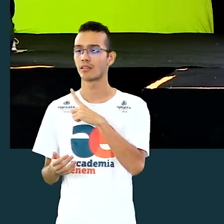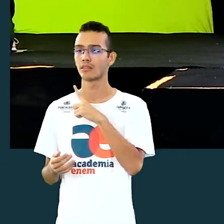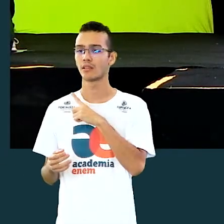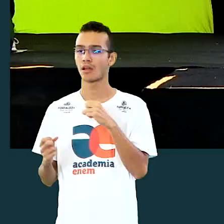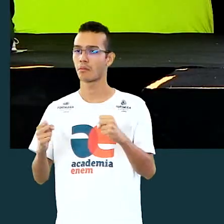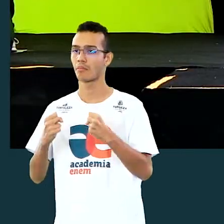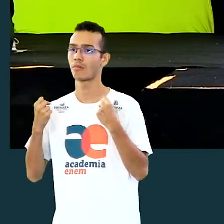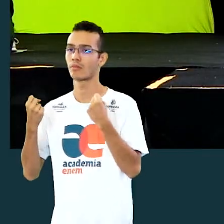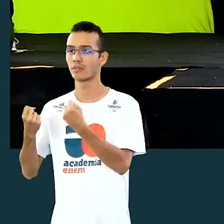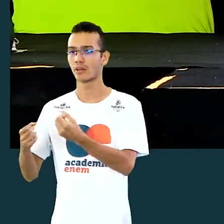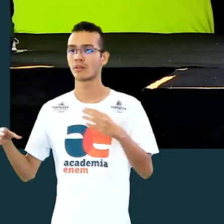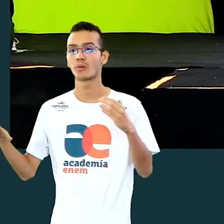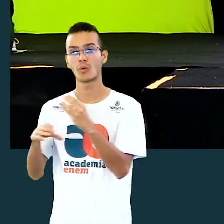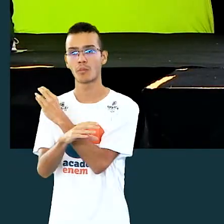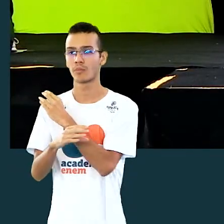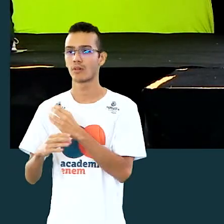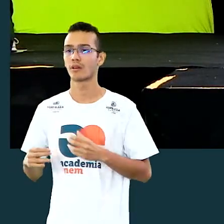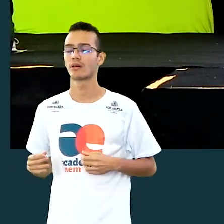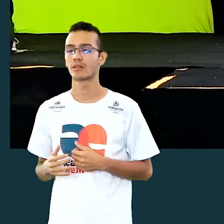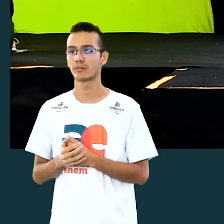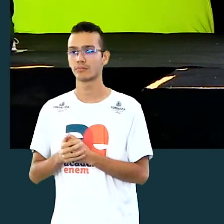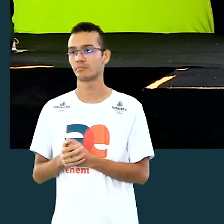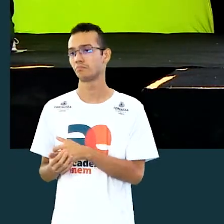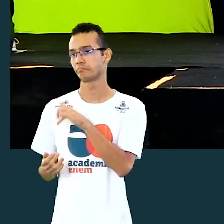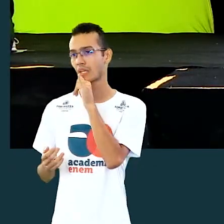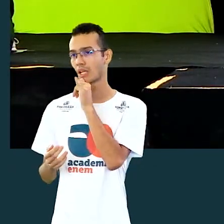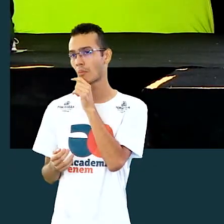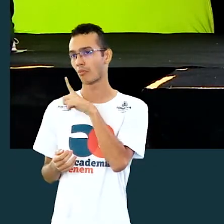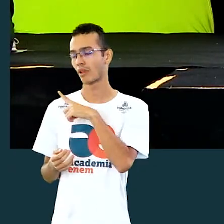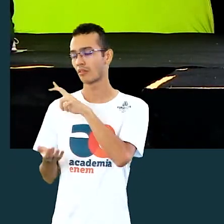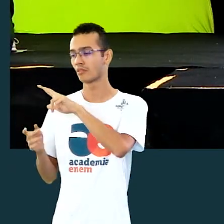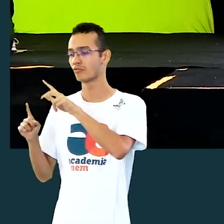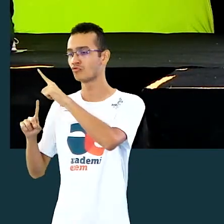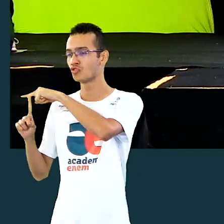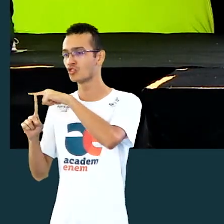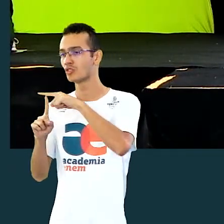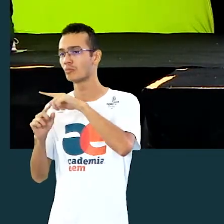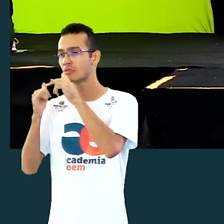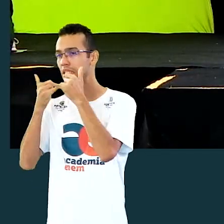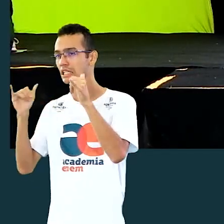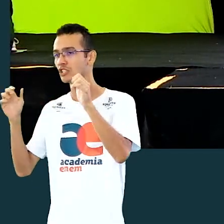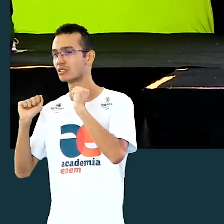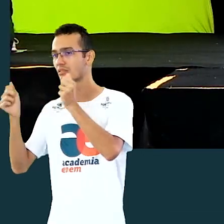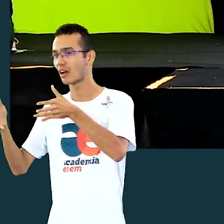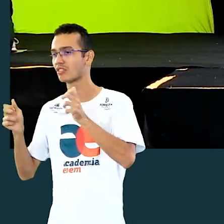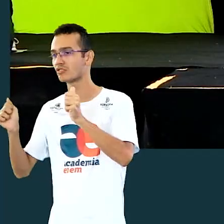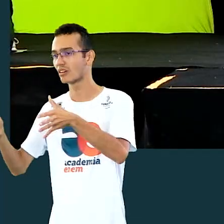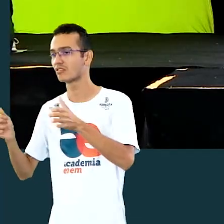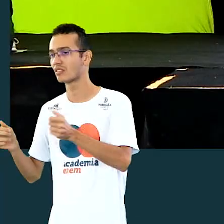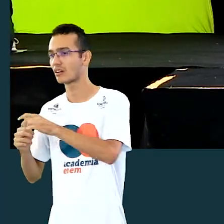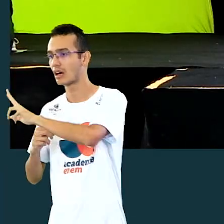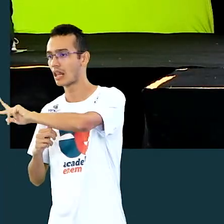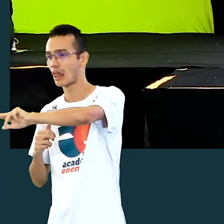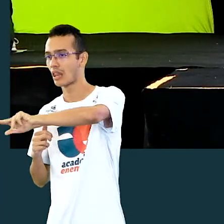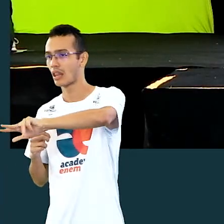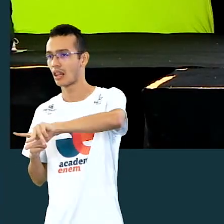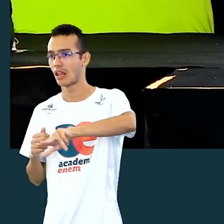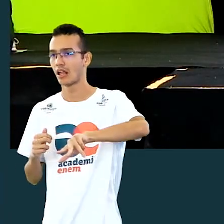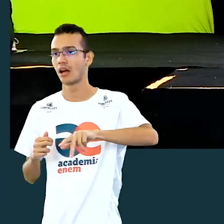aparelho, que inclui tudo que ele converte, independentemente